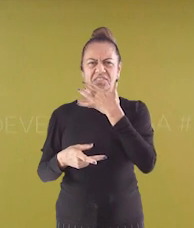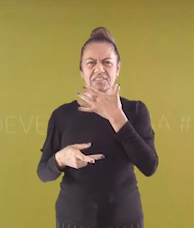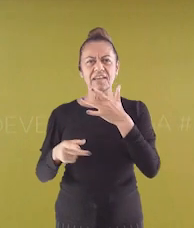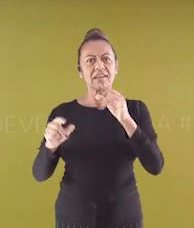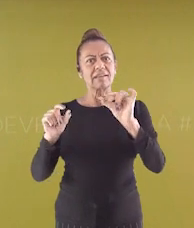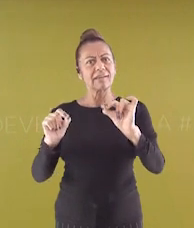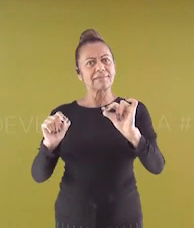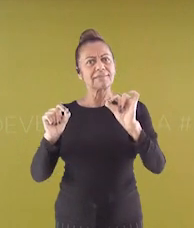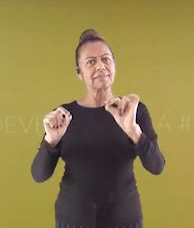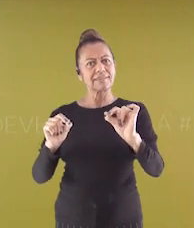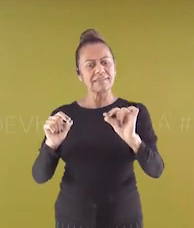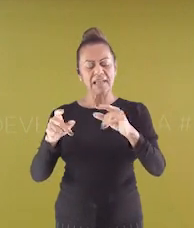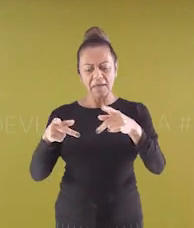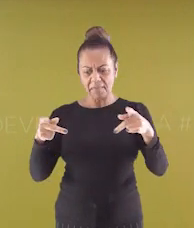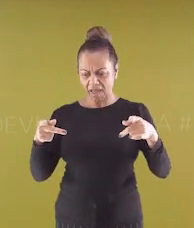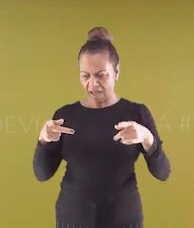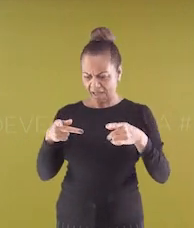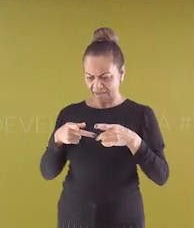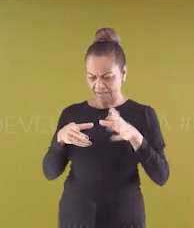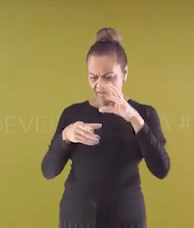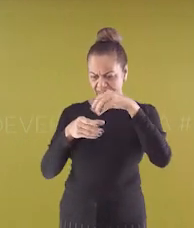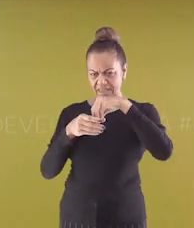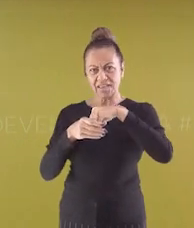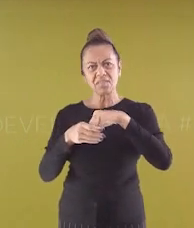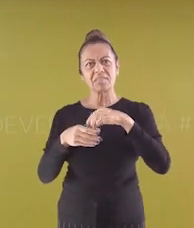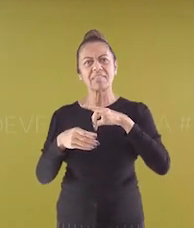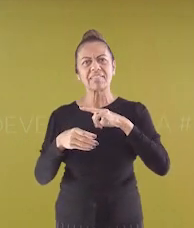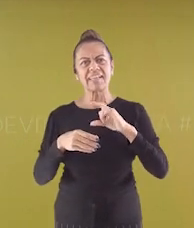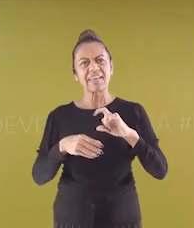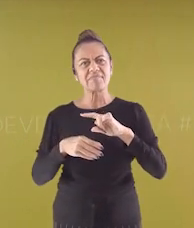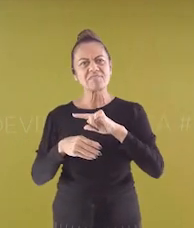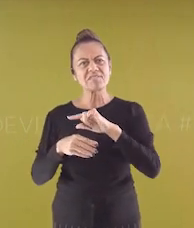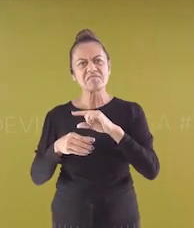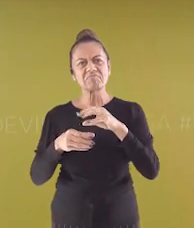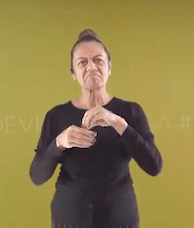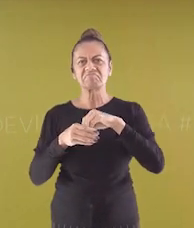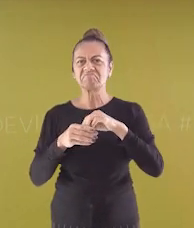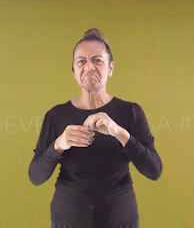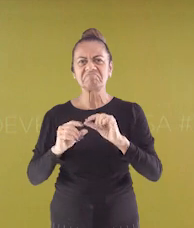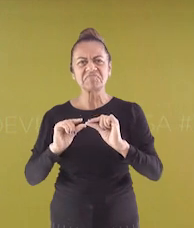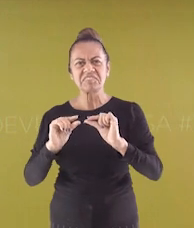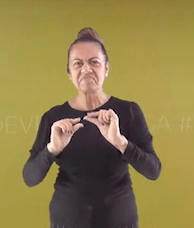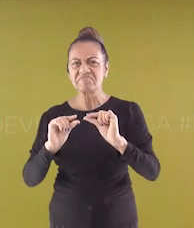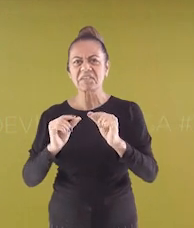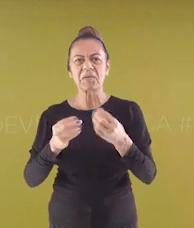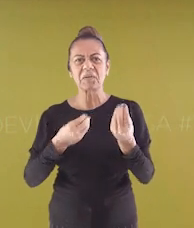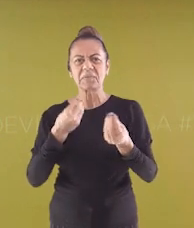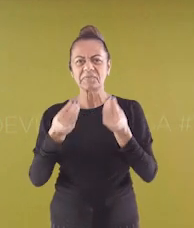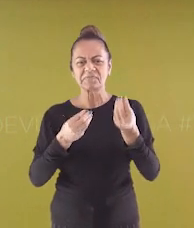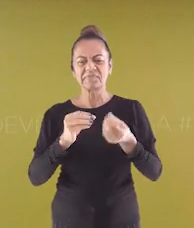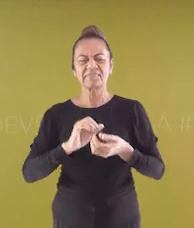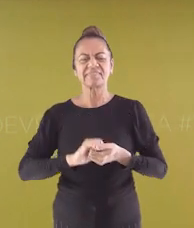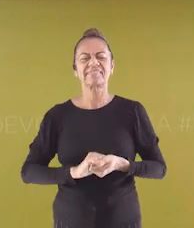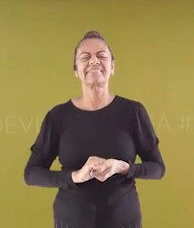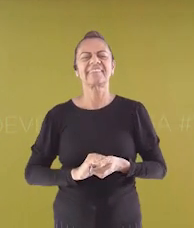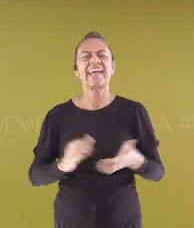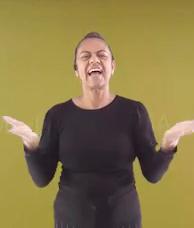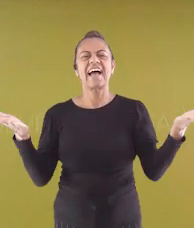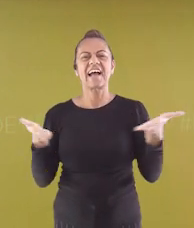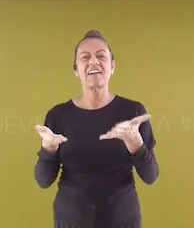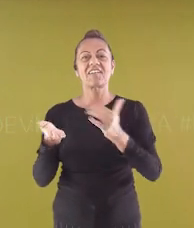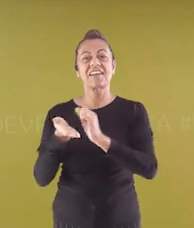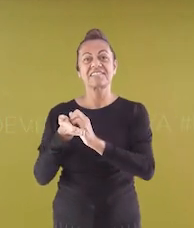de micro-organismos? Agora se prepare, pois vamos responder 2 atividades sobre